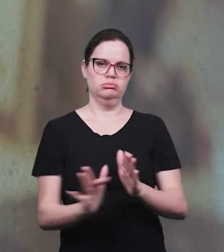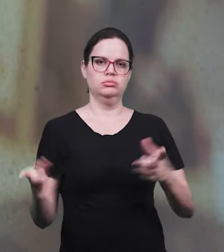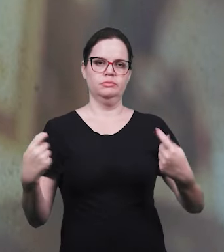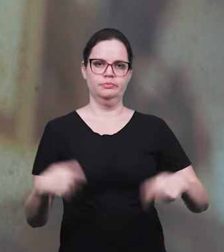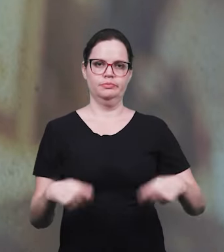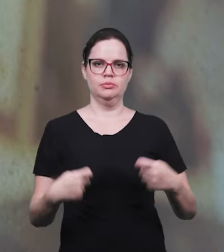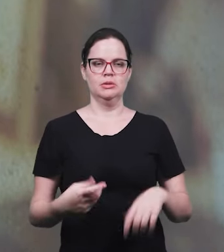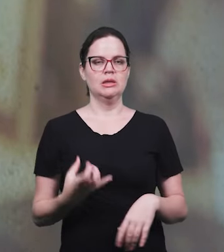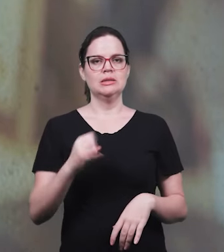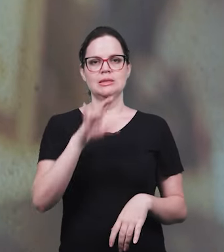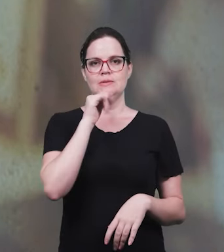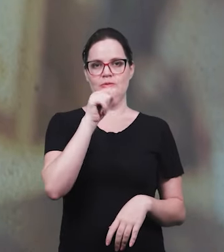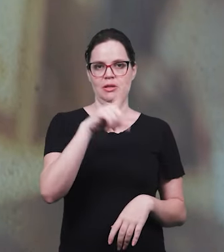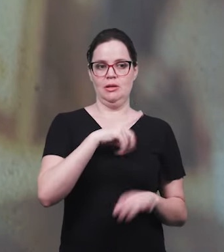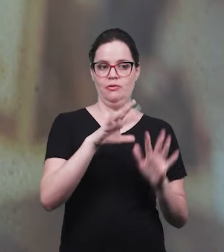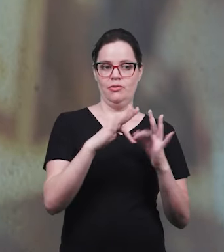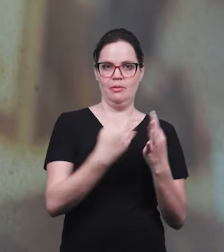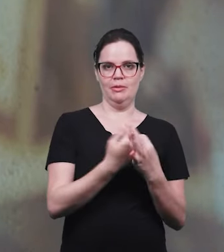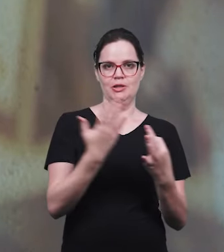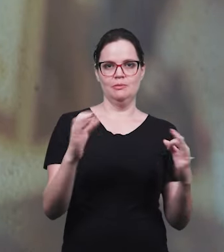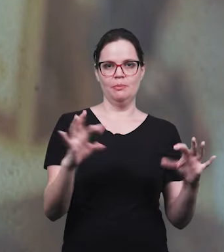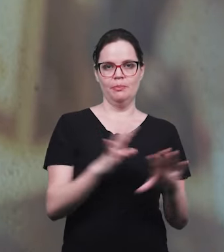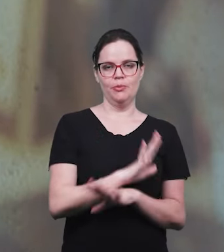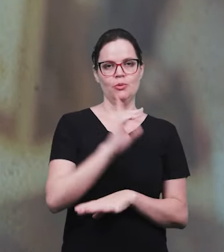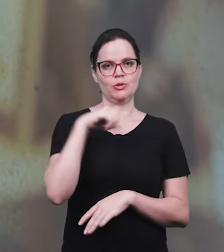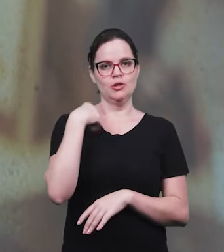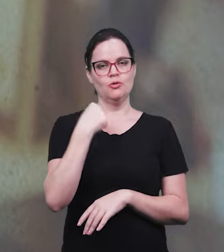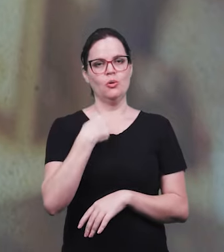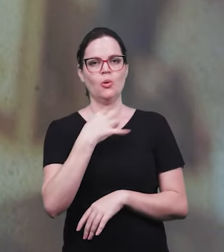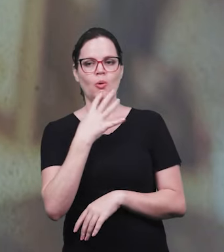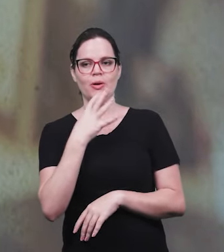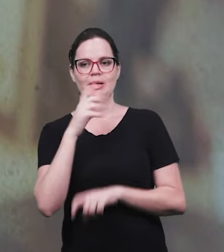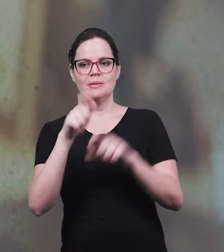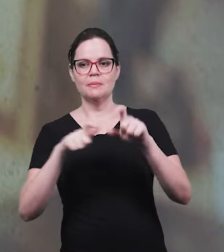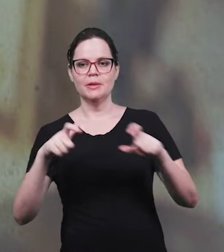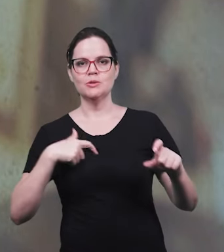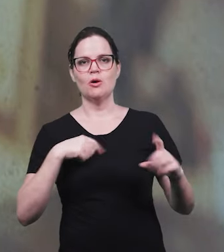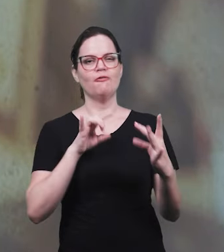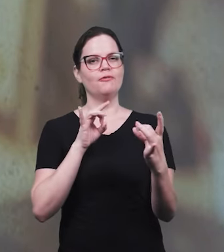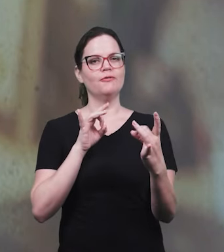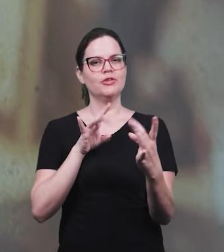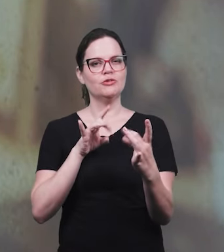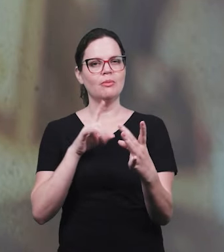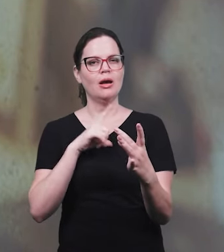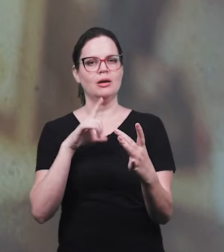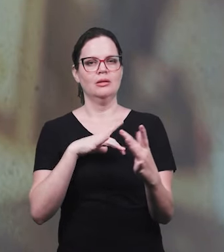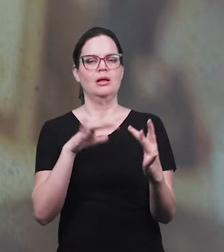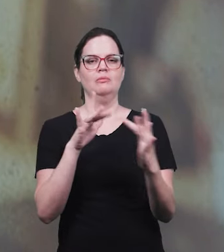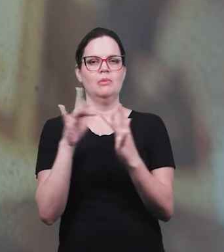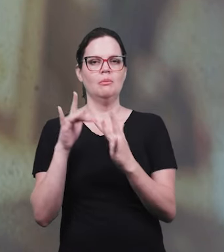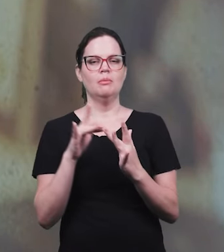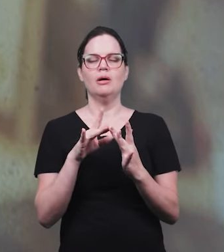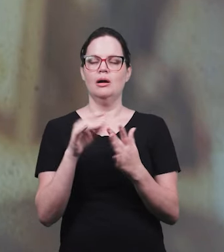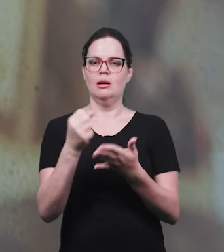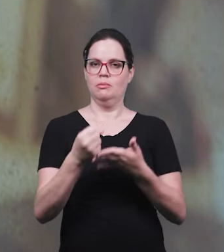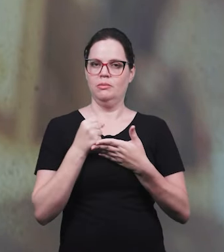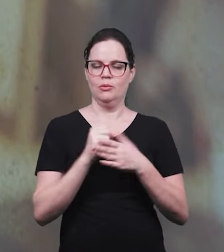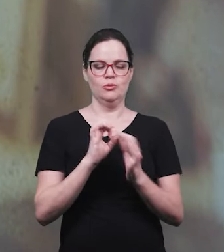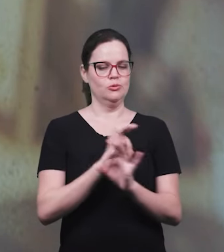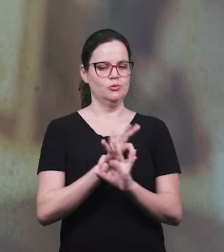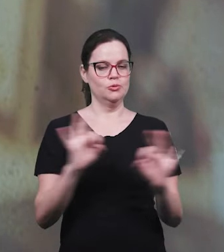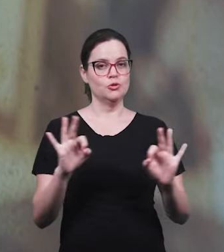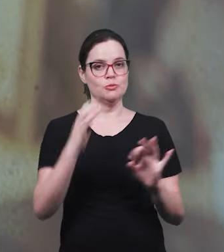um familiar que é advogado, ou alguém conhecido, você já vai ter um apoio, e isso de fato facilita. Mas começar